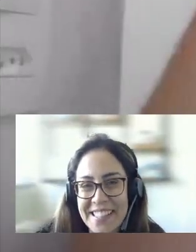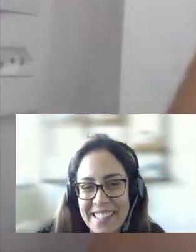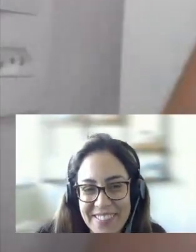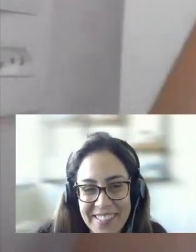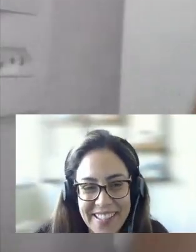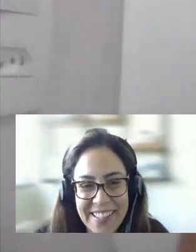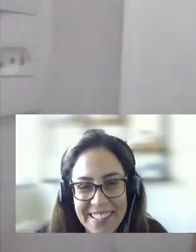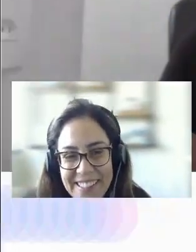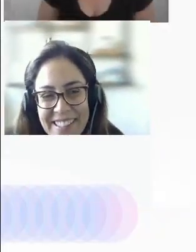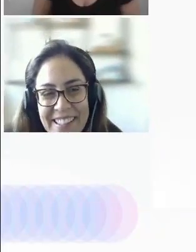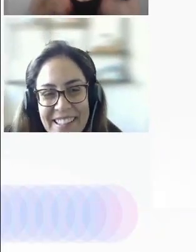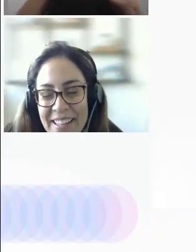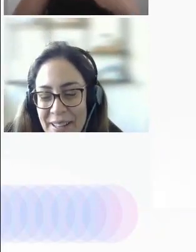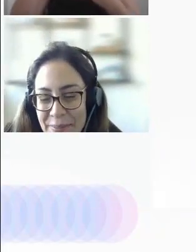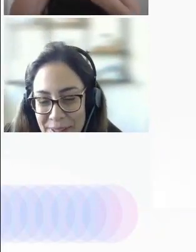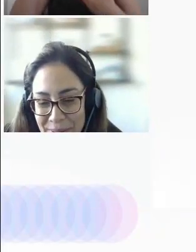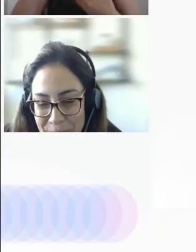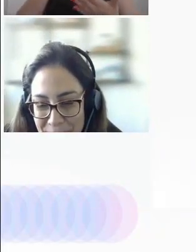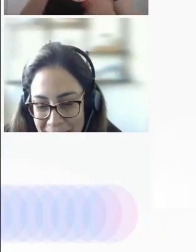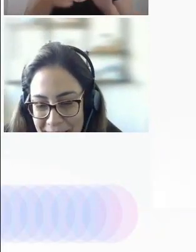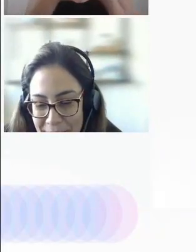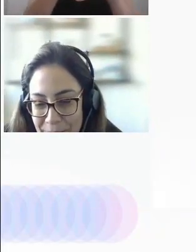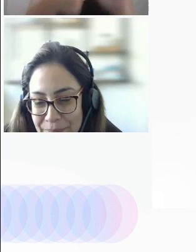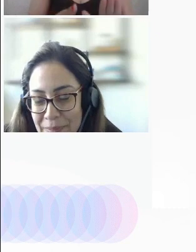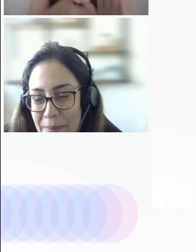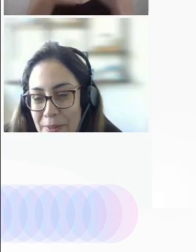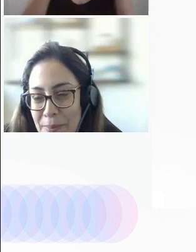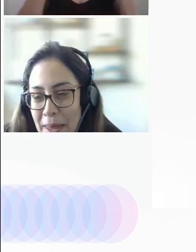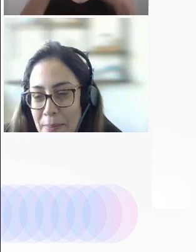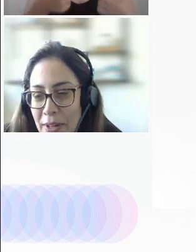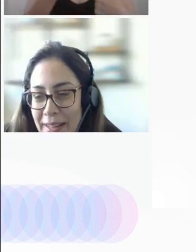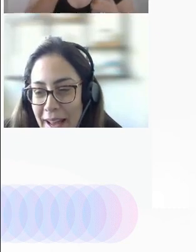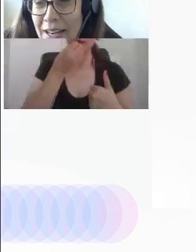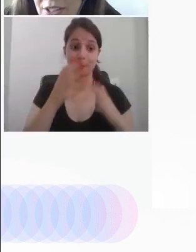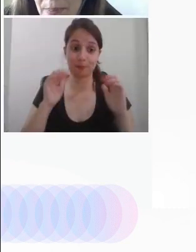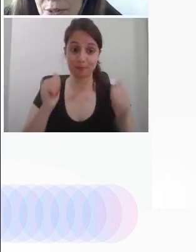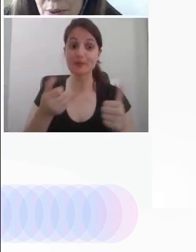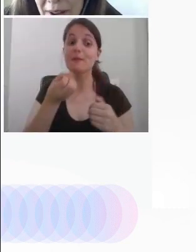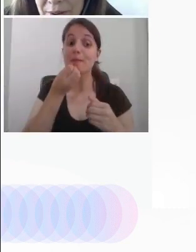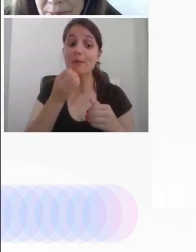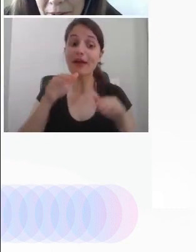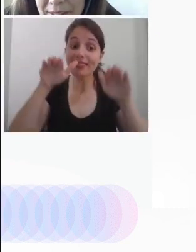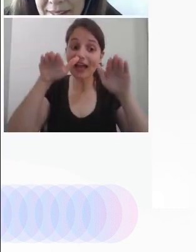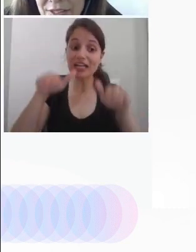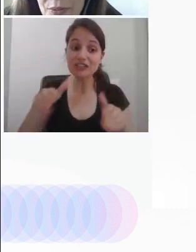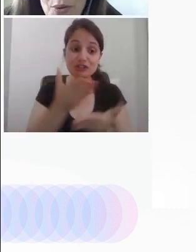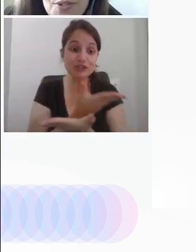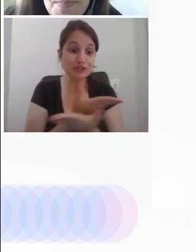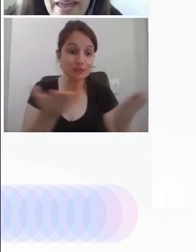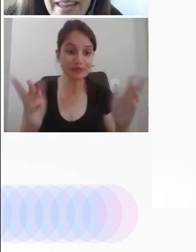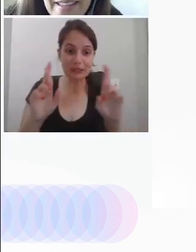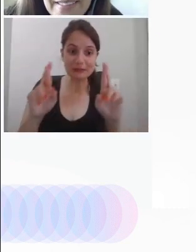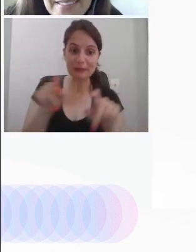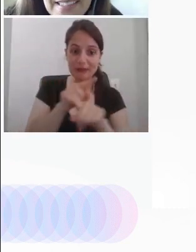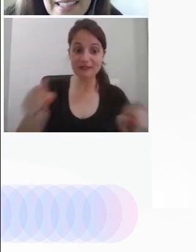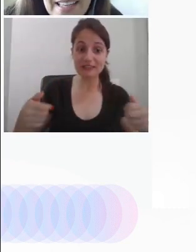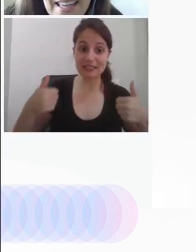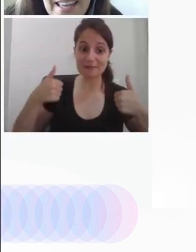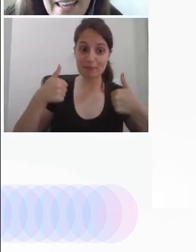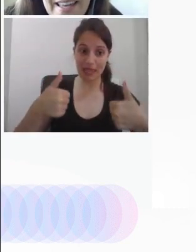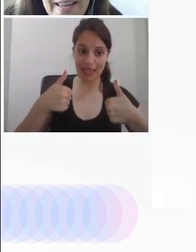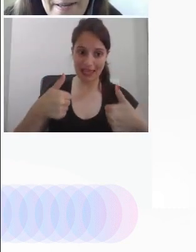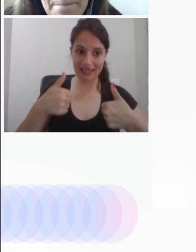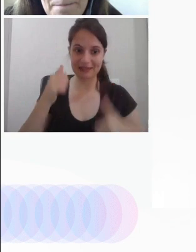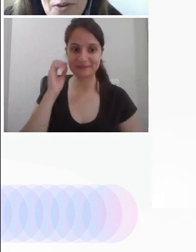apresentação aí muito bem muito bem Boa tarde pessoal espero que estejam todos bem